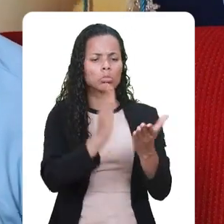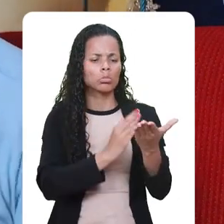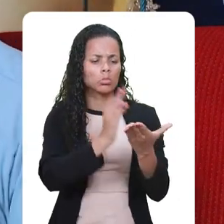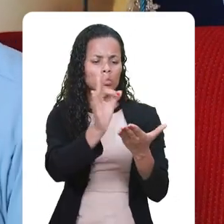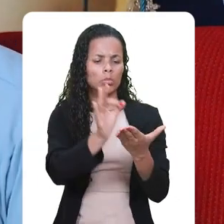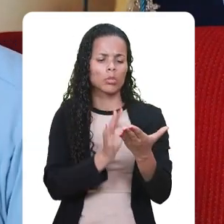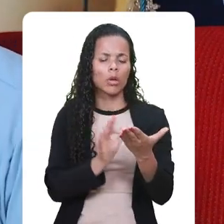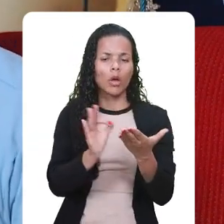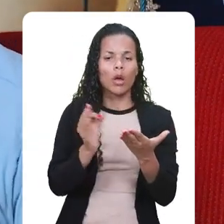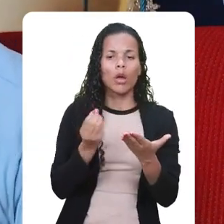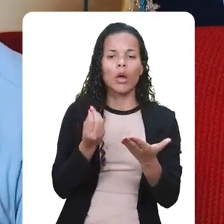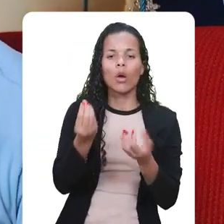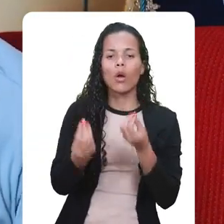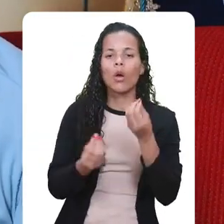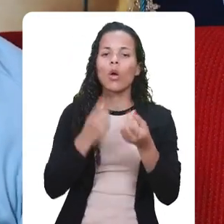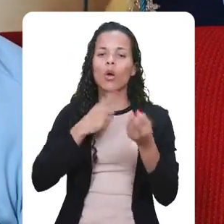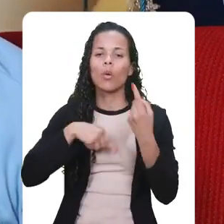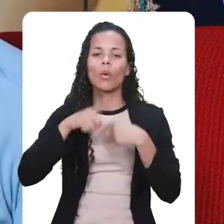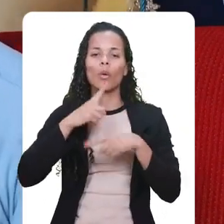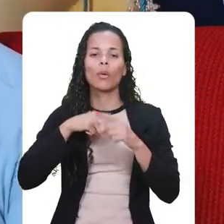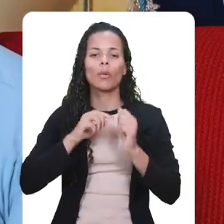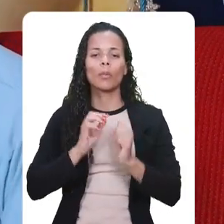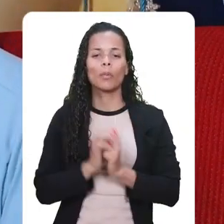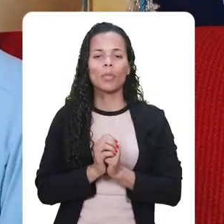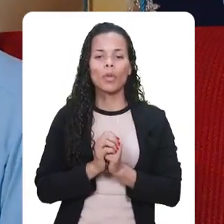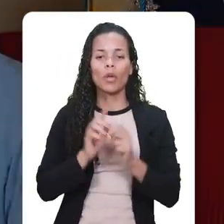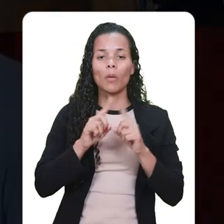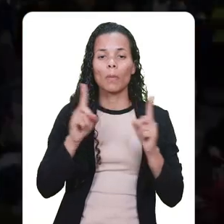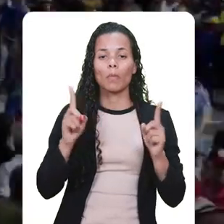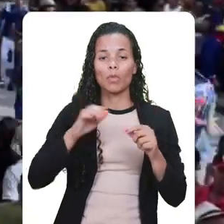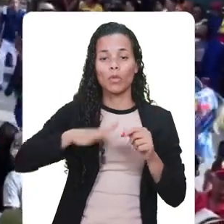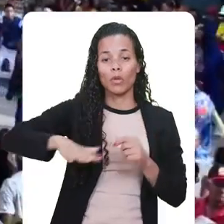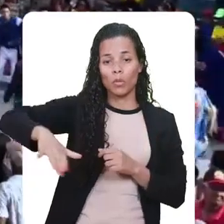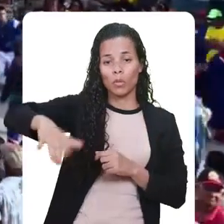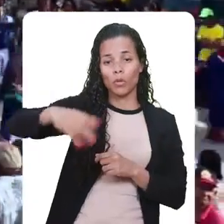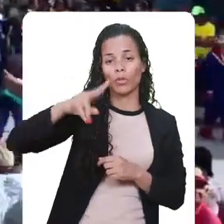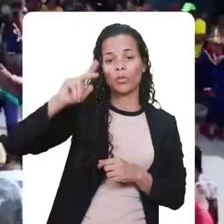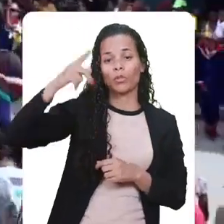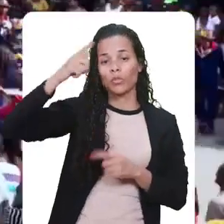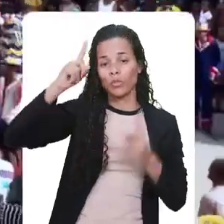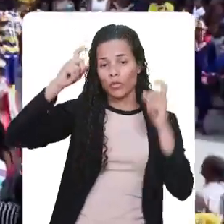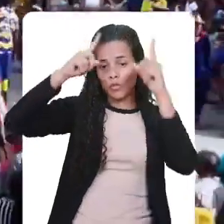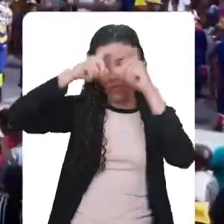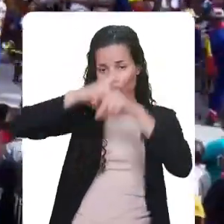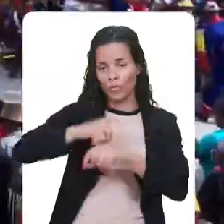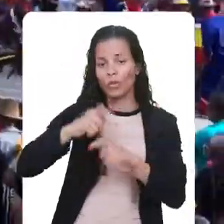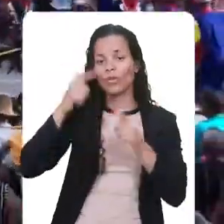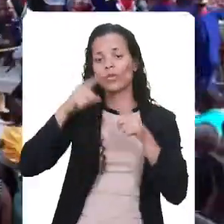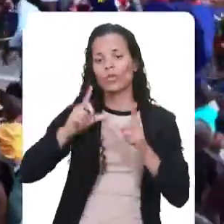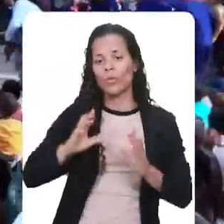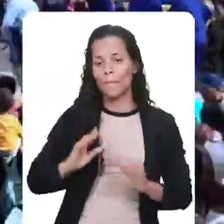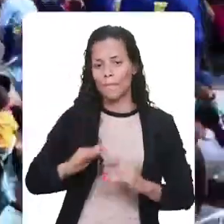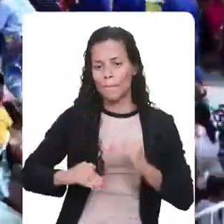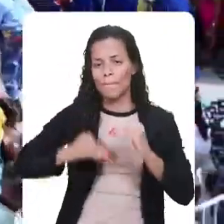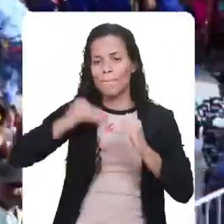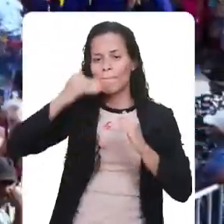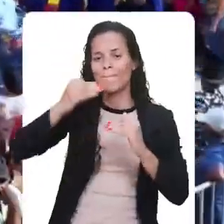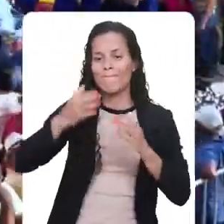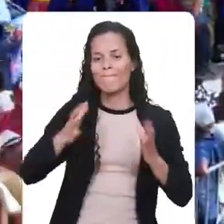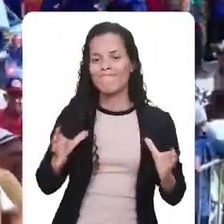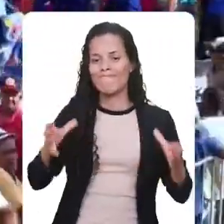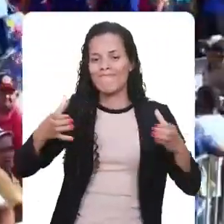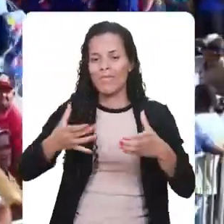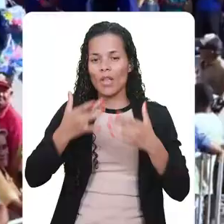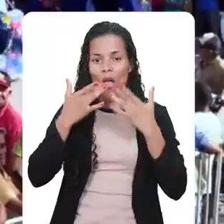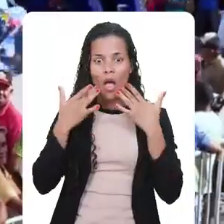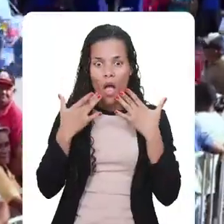com o mapeamento, né? De acordo com sua necessidade. Mesmo em meio às dificuldades, as agremiações conseguem se superar e